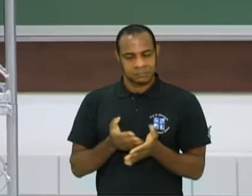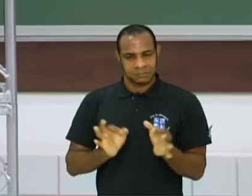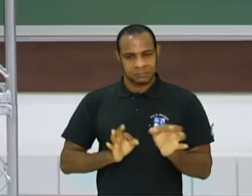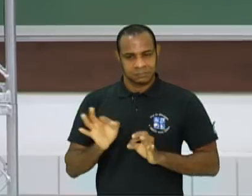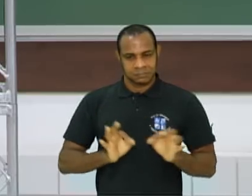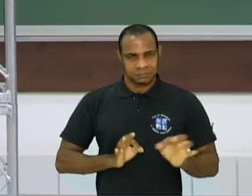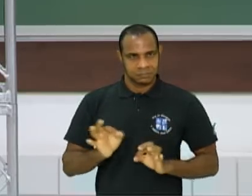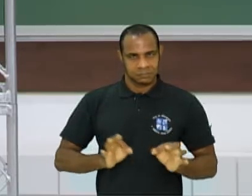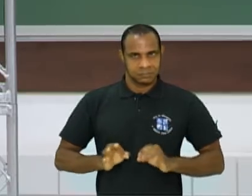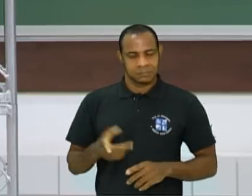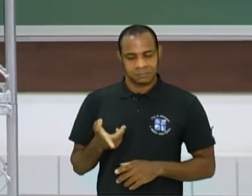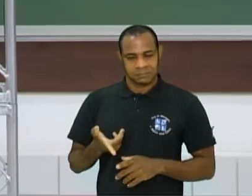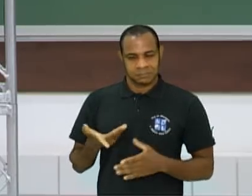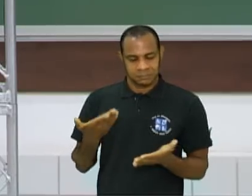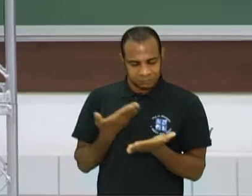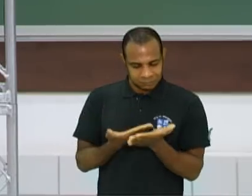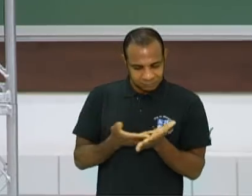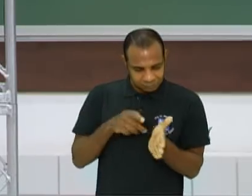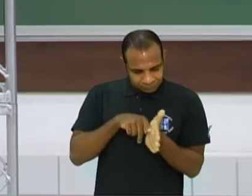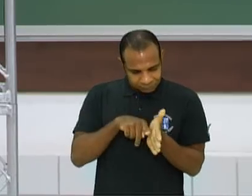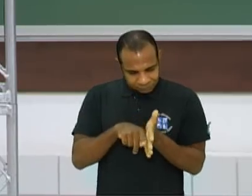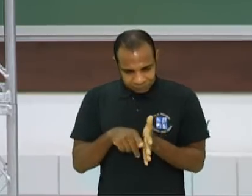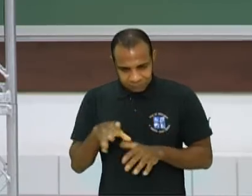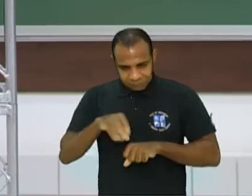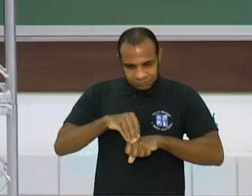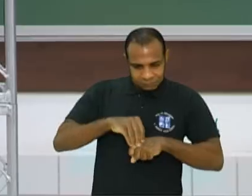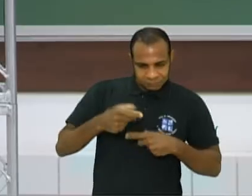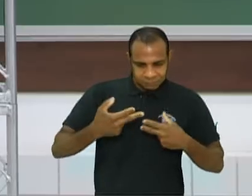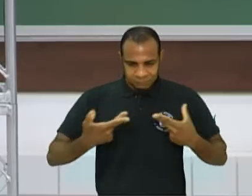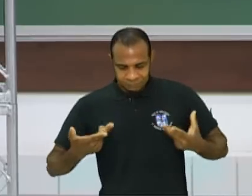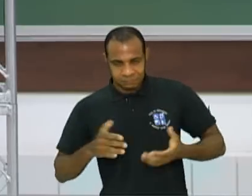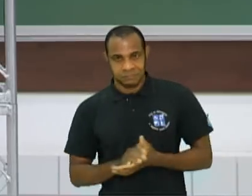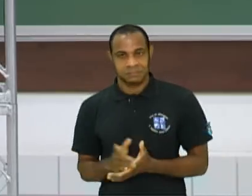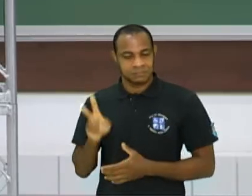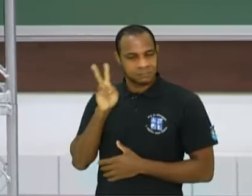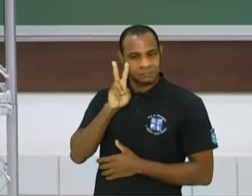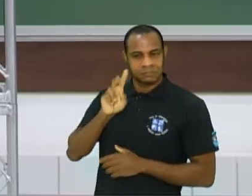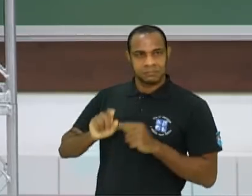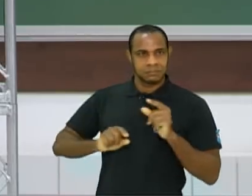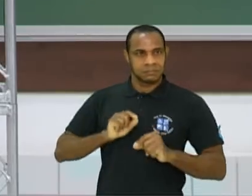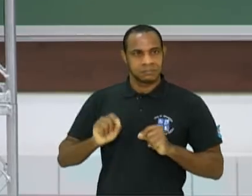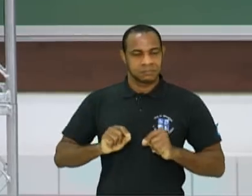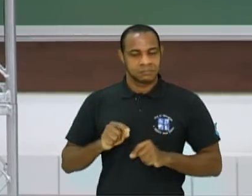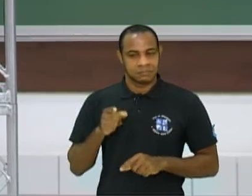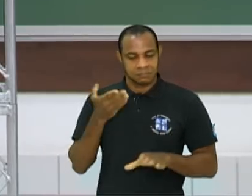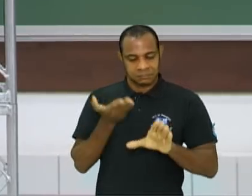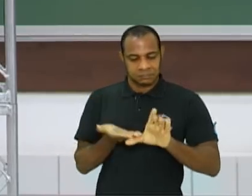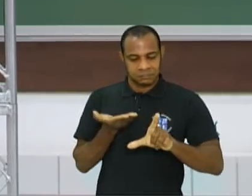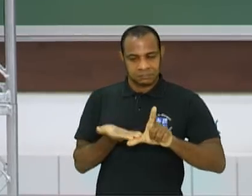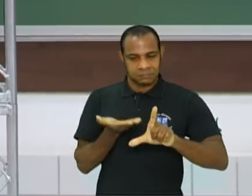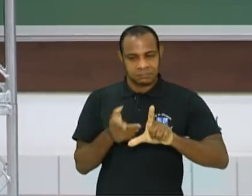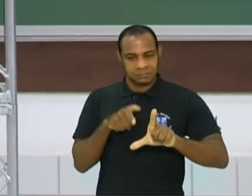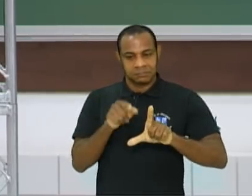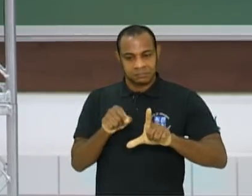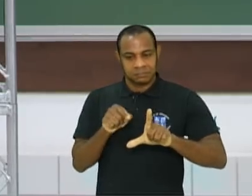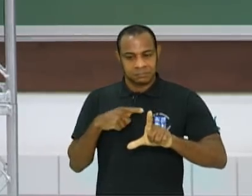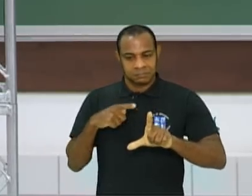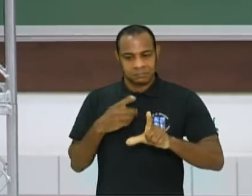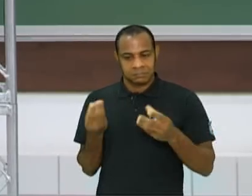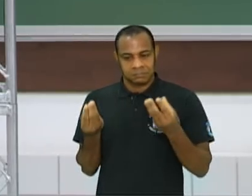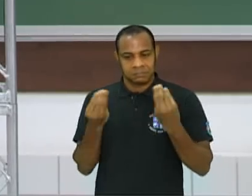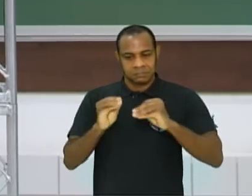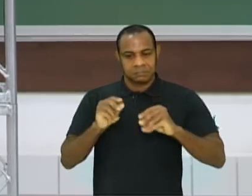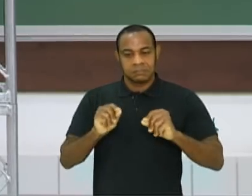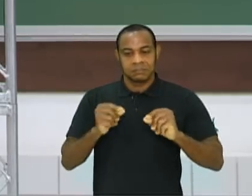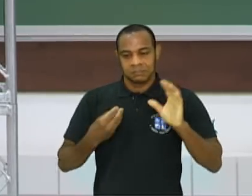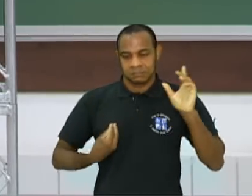se dedicar aos seus estudos, ao seu conhecimento. Lembrando vocês que, olha, lá no Google Classroom é onde você vai registrar a